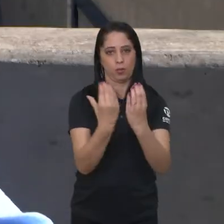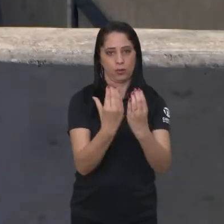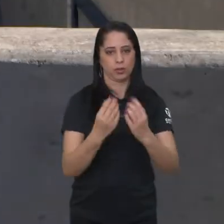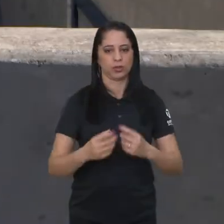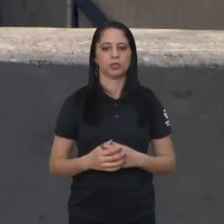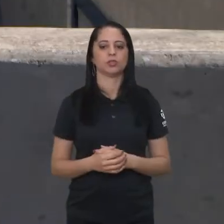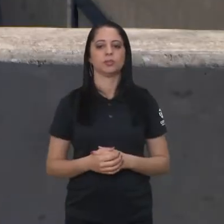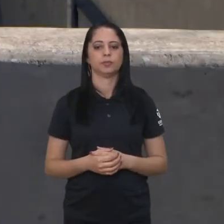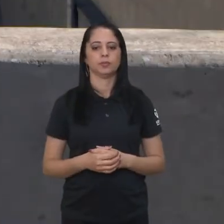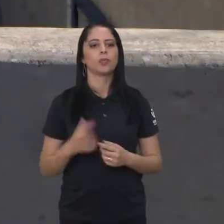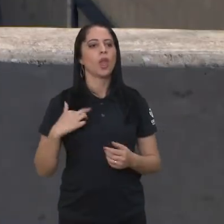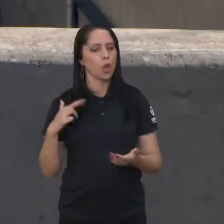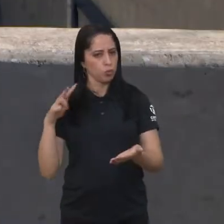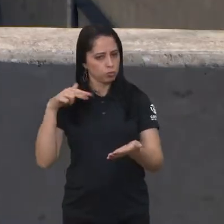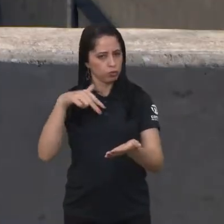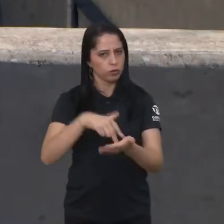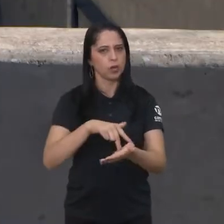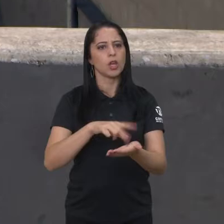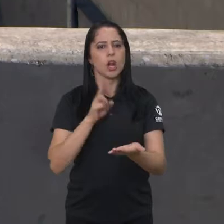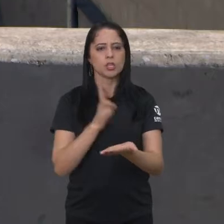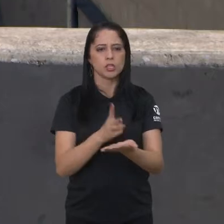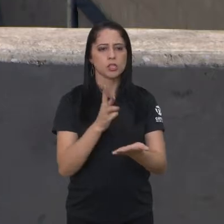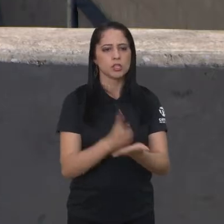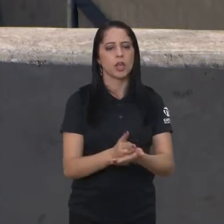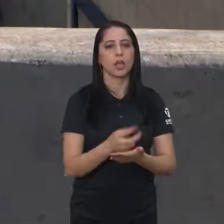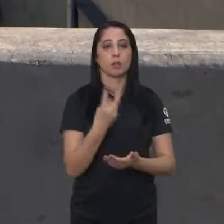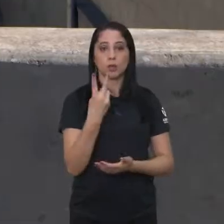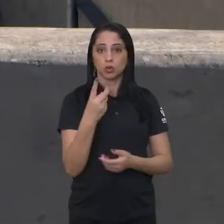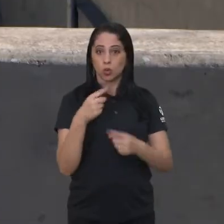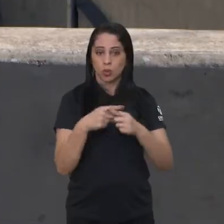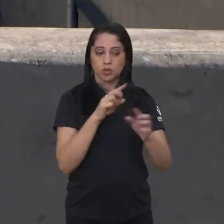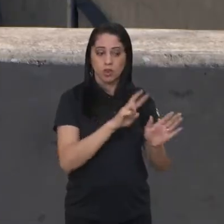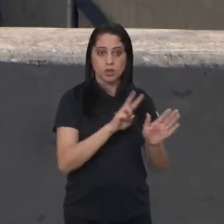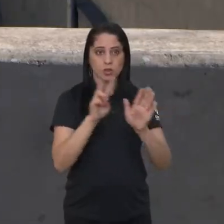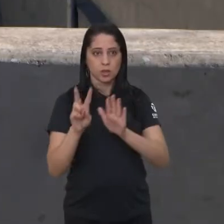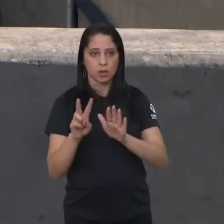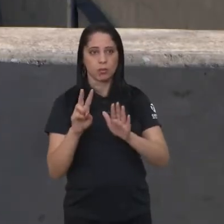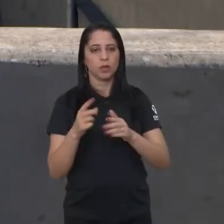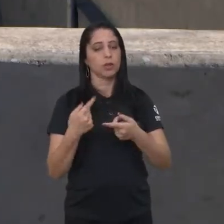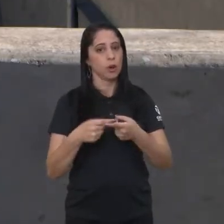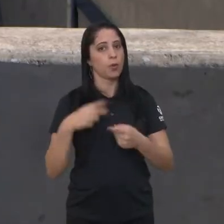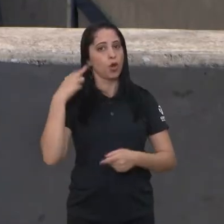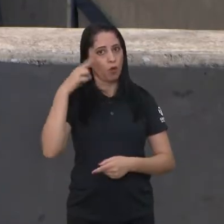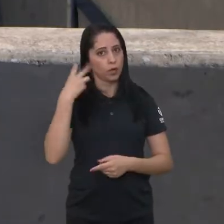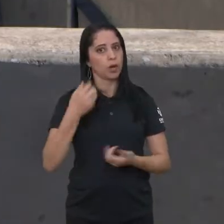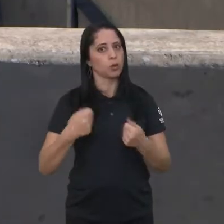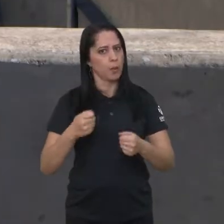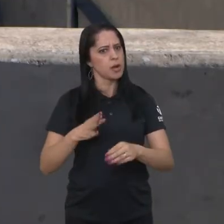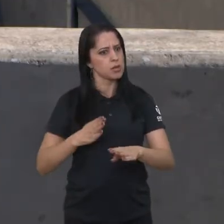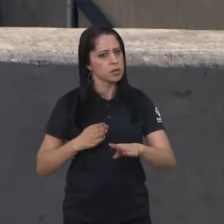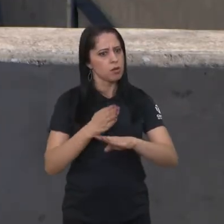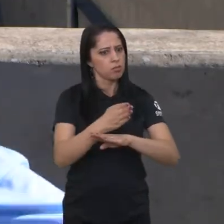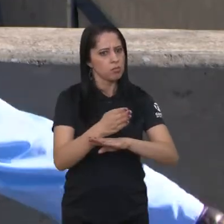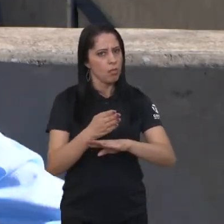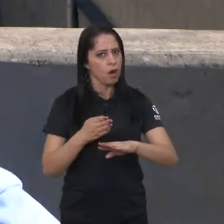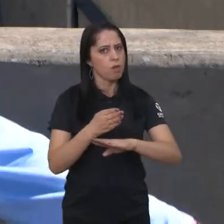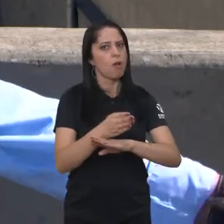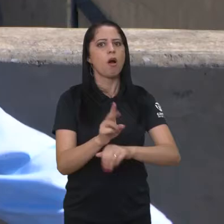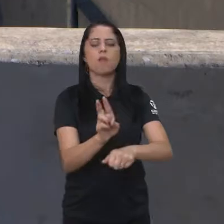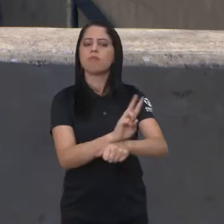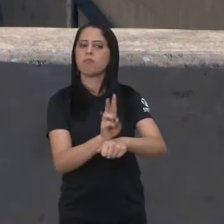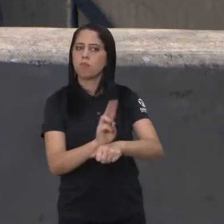vim aqui, sim, 2 vezes por semana, acompanhava a obra. O vereador ele tem que estar permanentemente, fiscalizando o